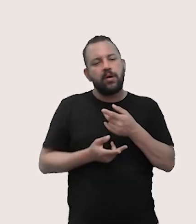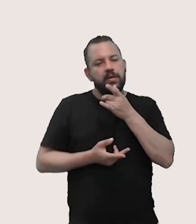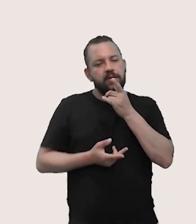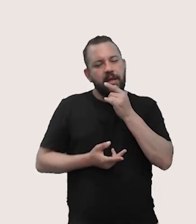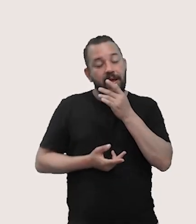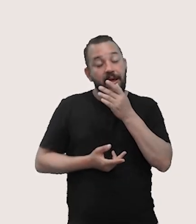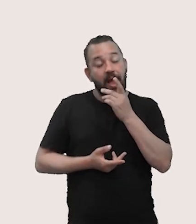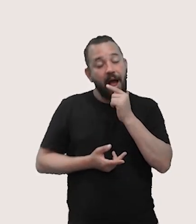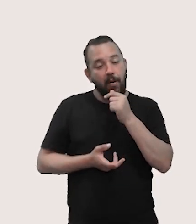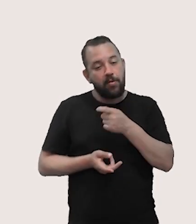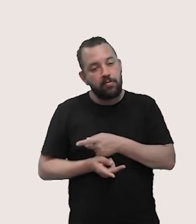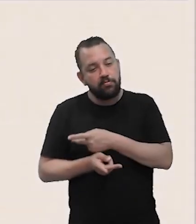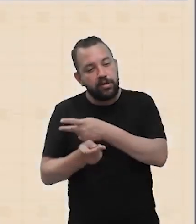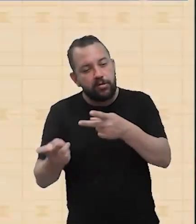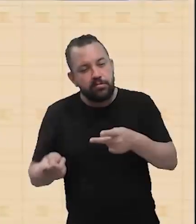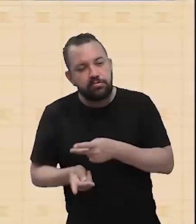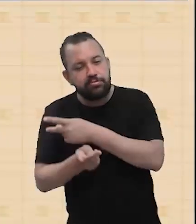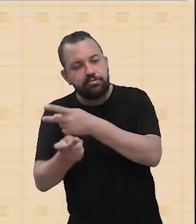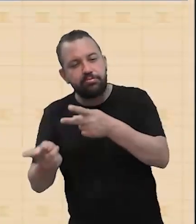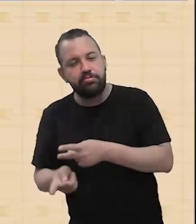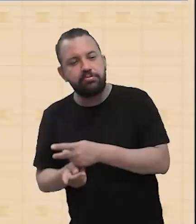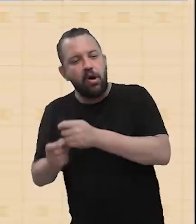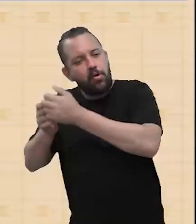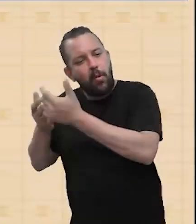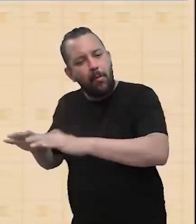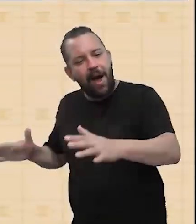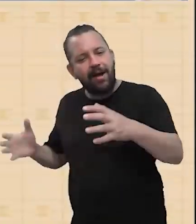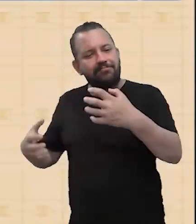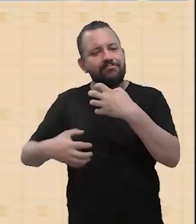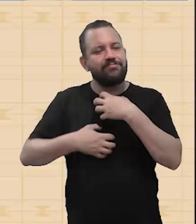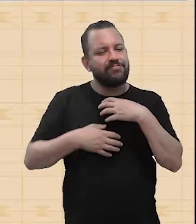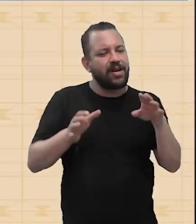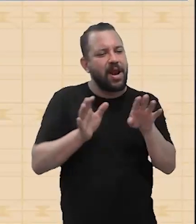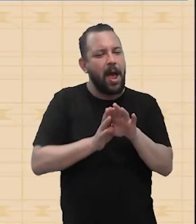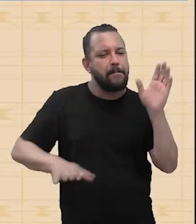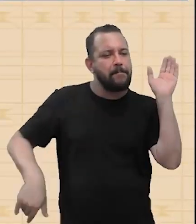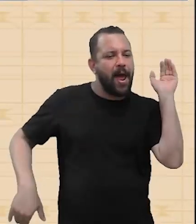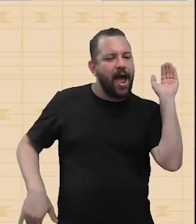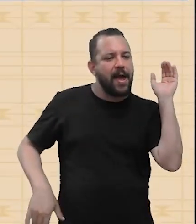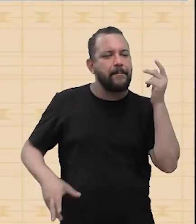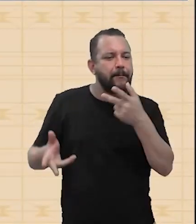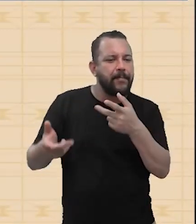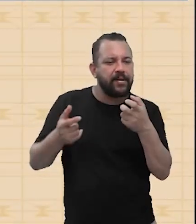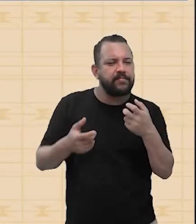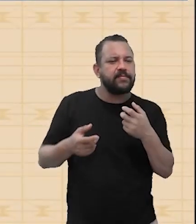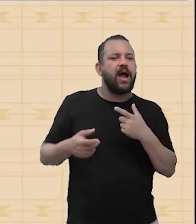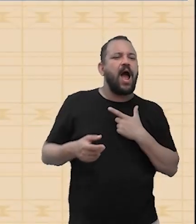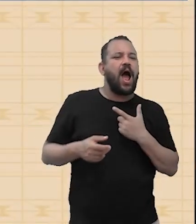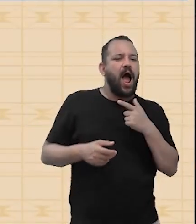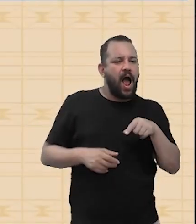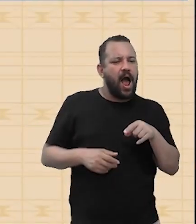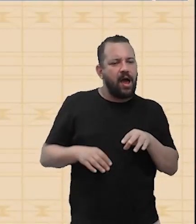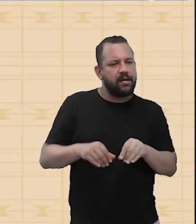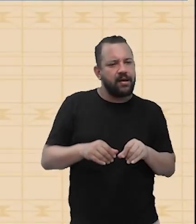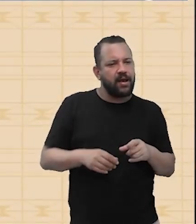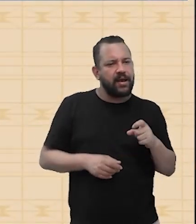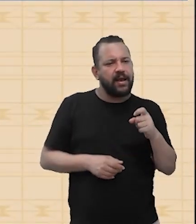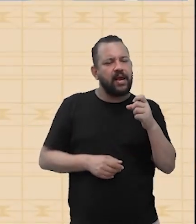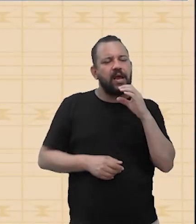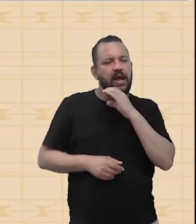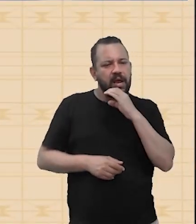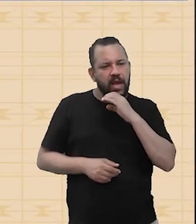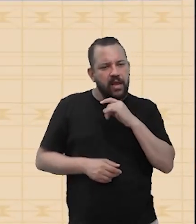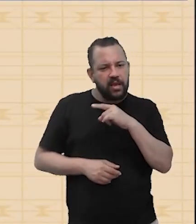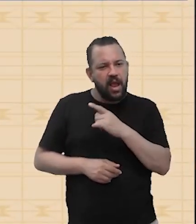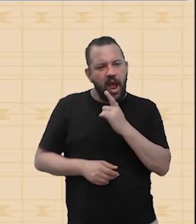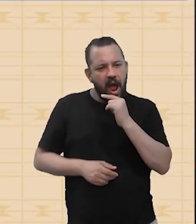é, você já deve ter percebido, porque você chega na praia e você vê aquela areia da praia quentinha, a água gelada e